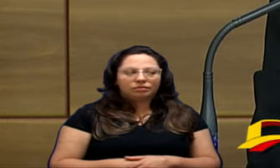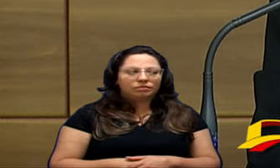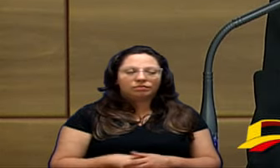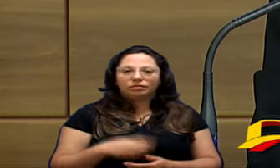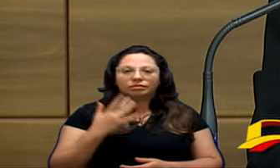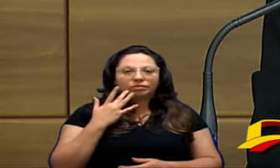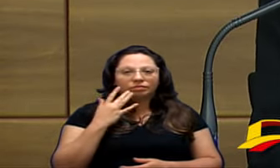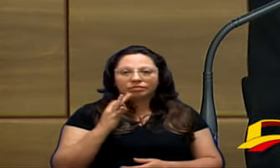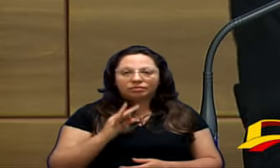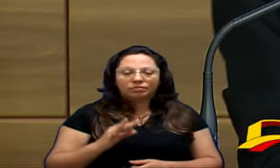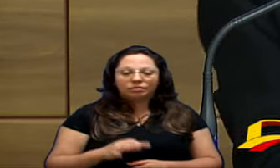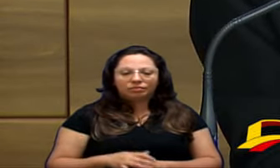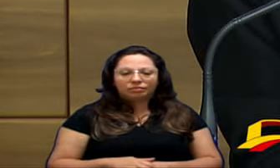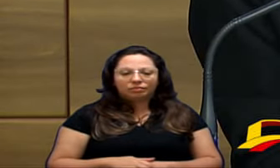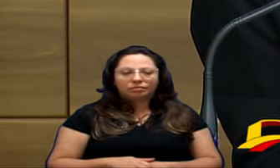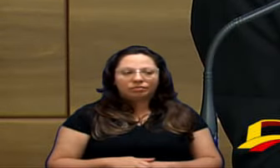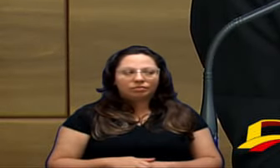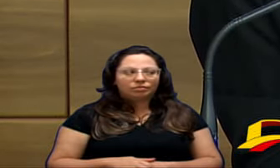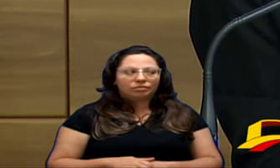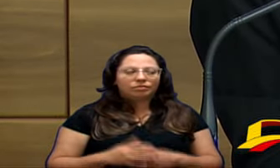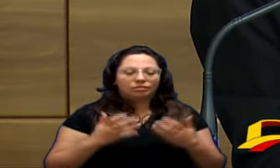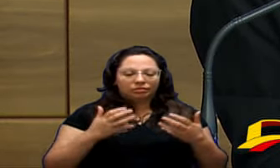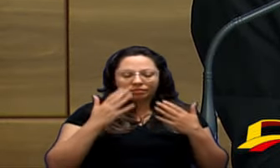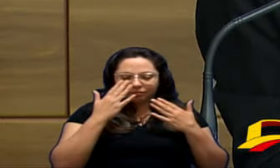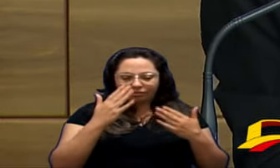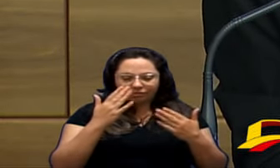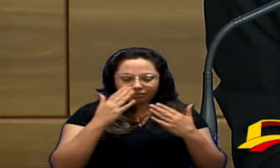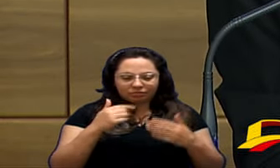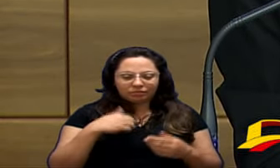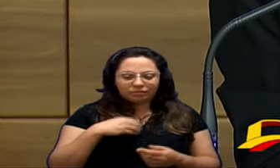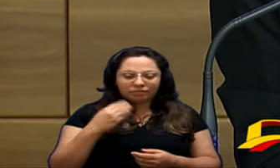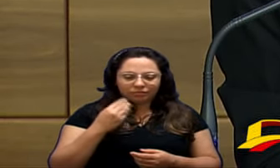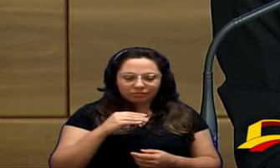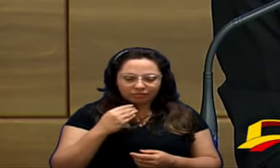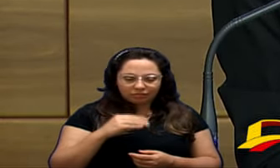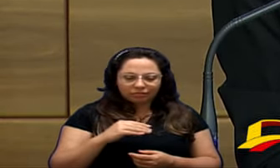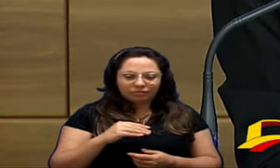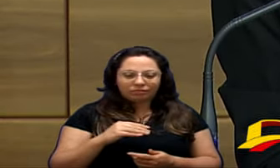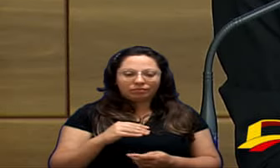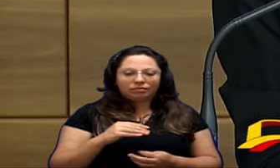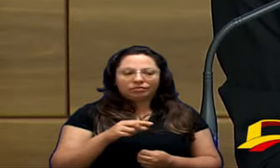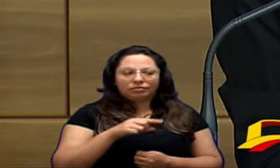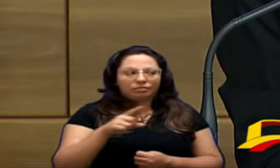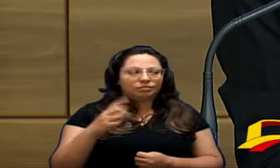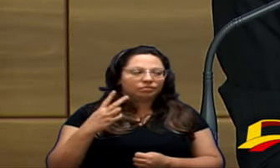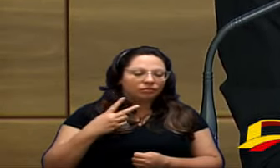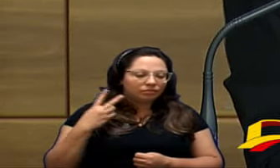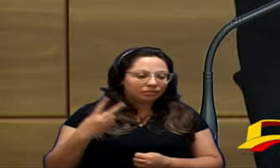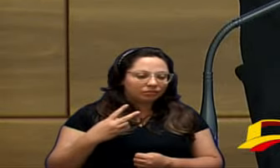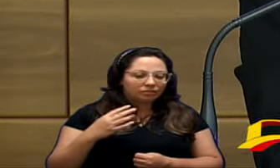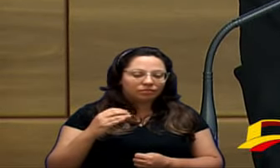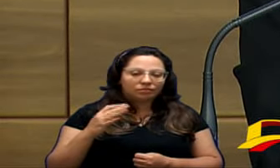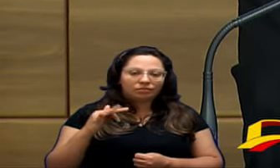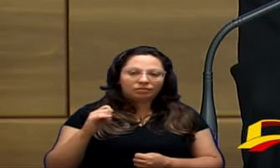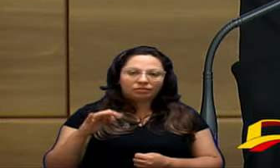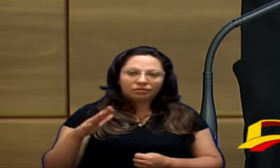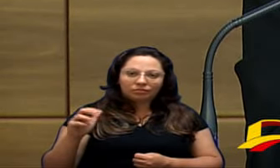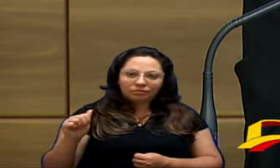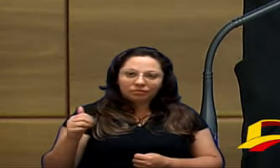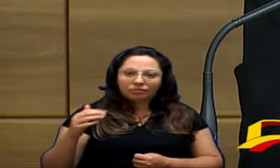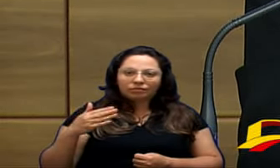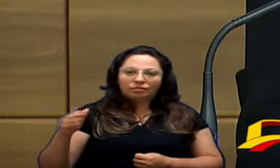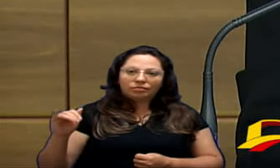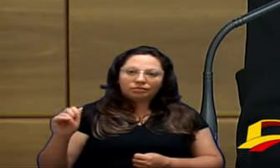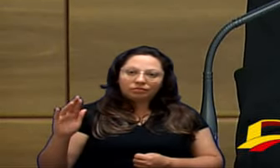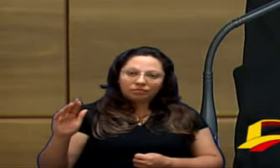vereadora vereadora eu queria agradecer a oportunidade agradecer as Eu que agradeço Sec